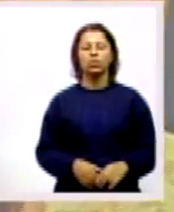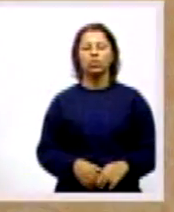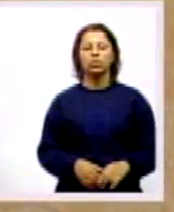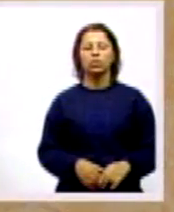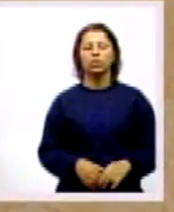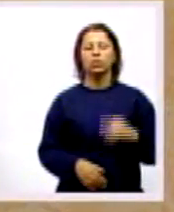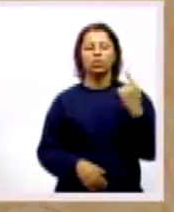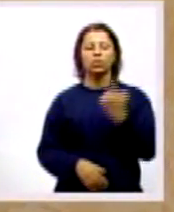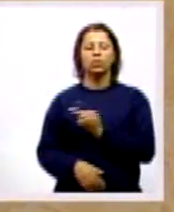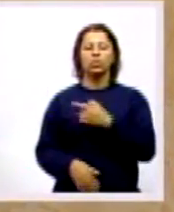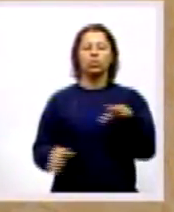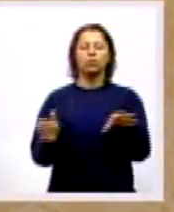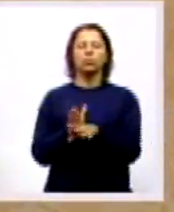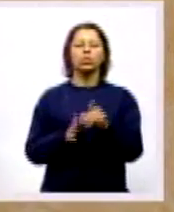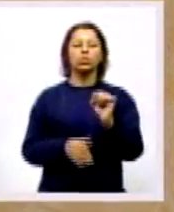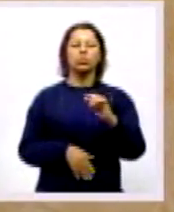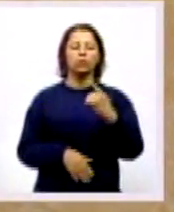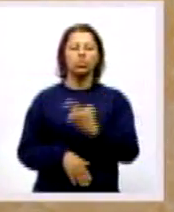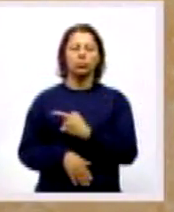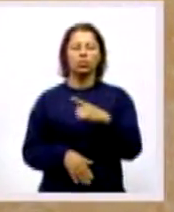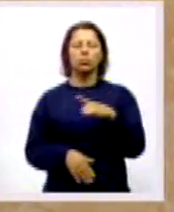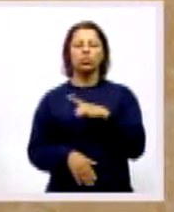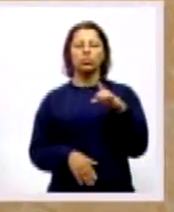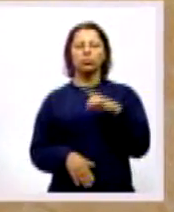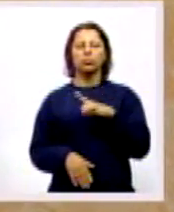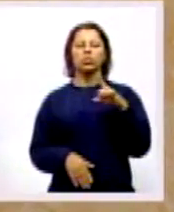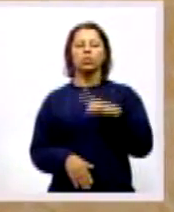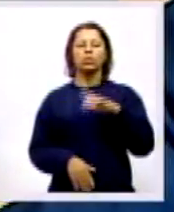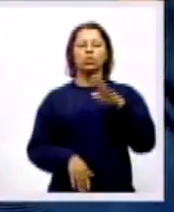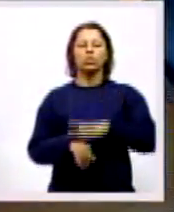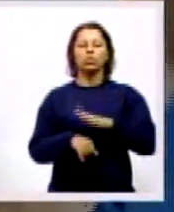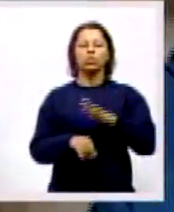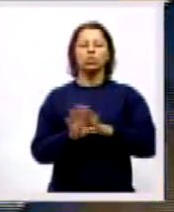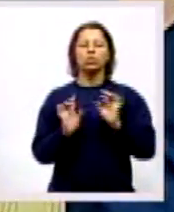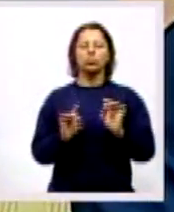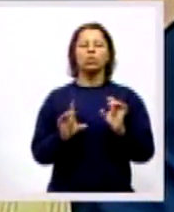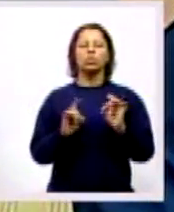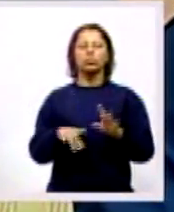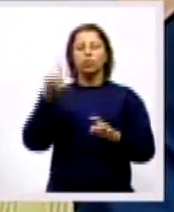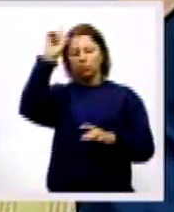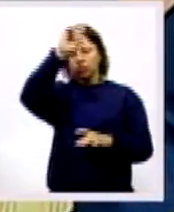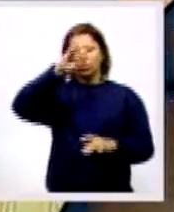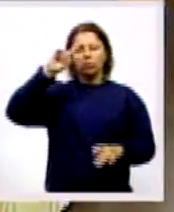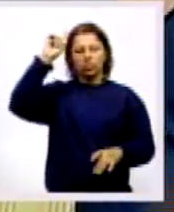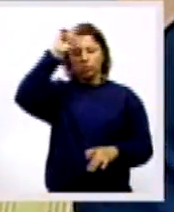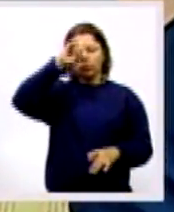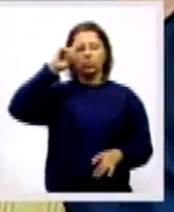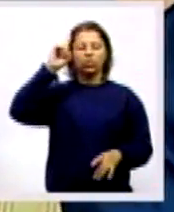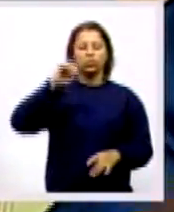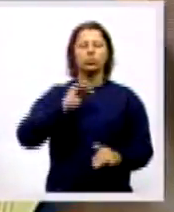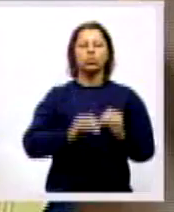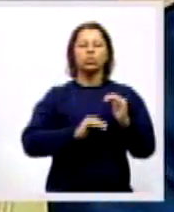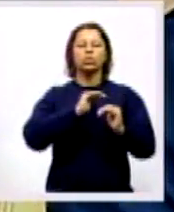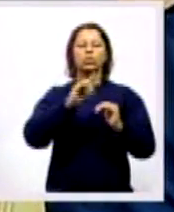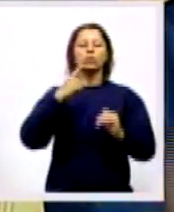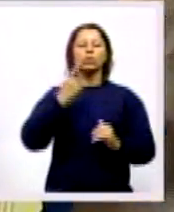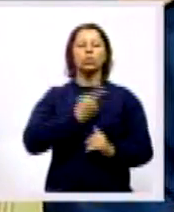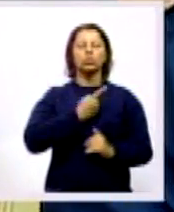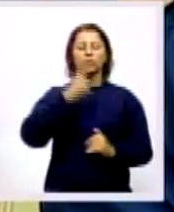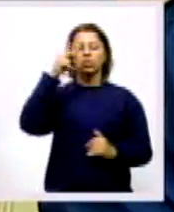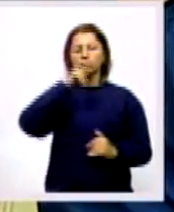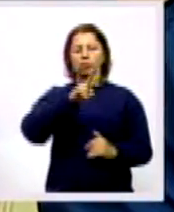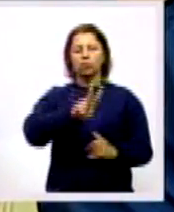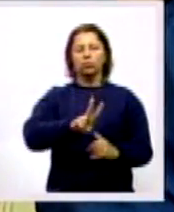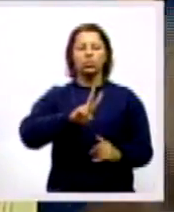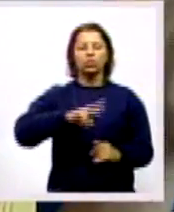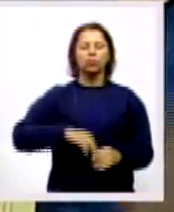Nós vamos chegar àquilo que nós temos de mais precioso e sagrado à medida em que os nossos olhos